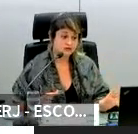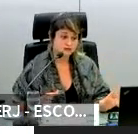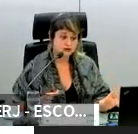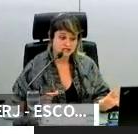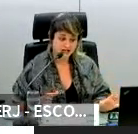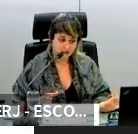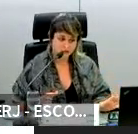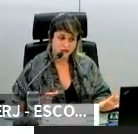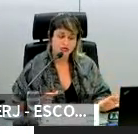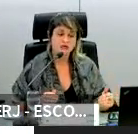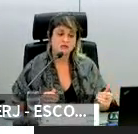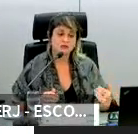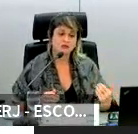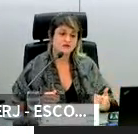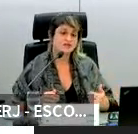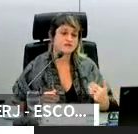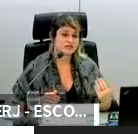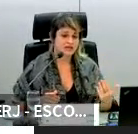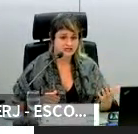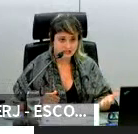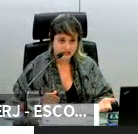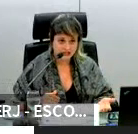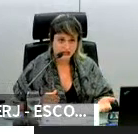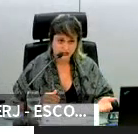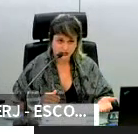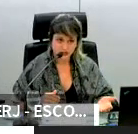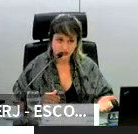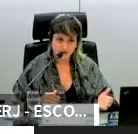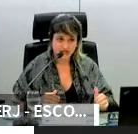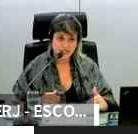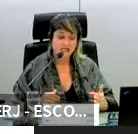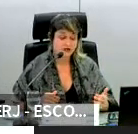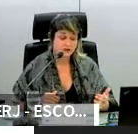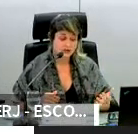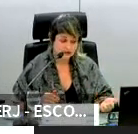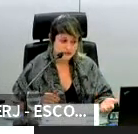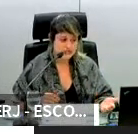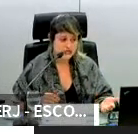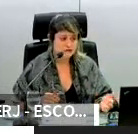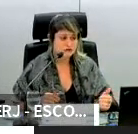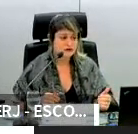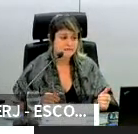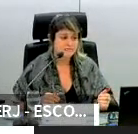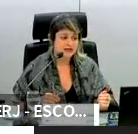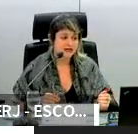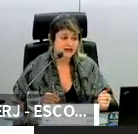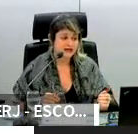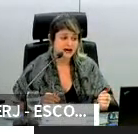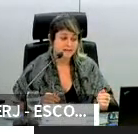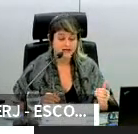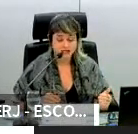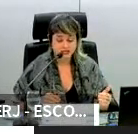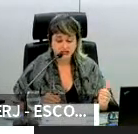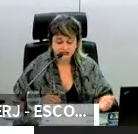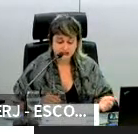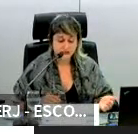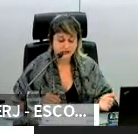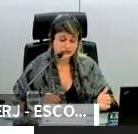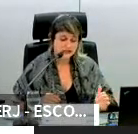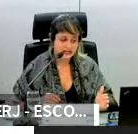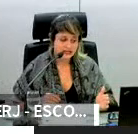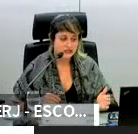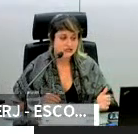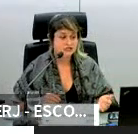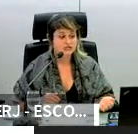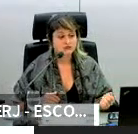achados dos processos, porque nós fizemos análise de mais de 150 processos, a partir de